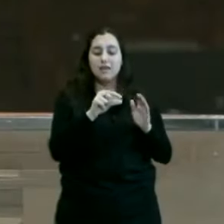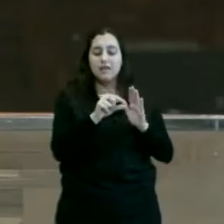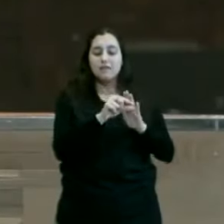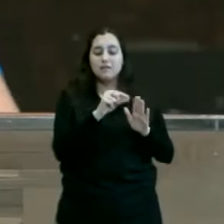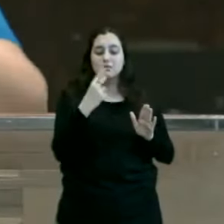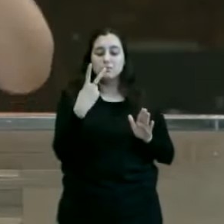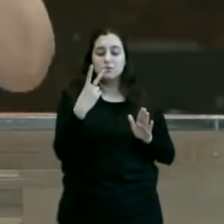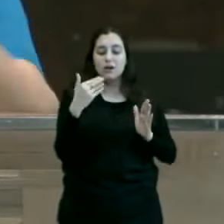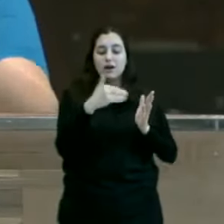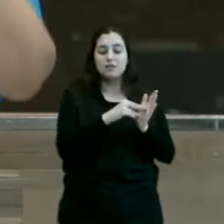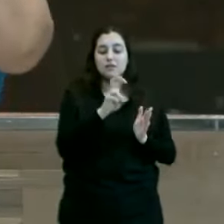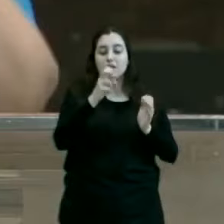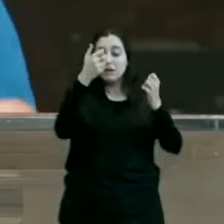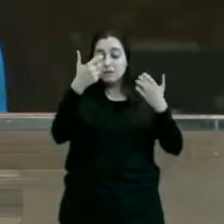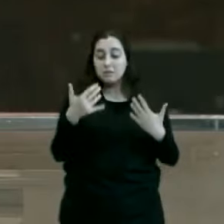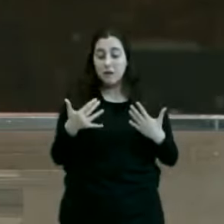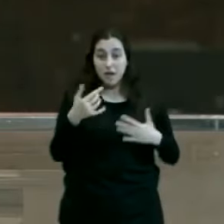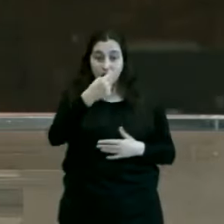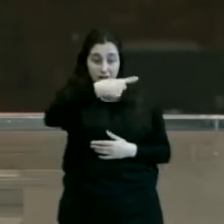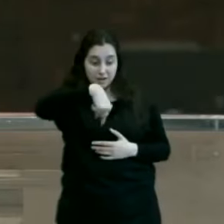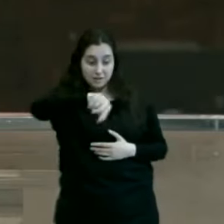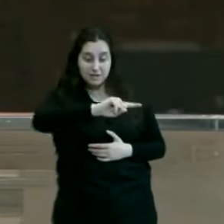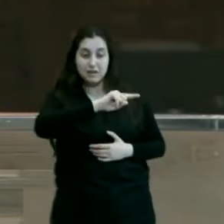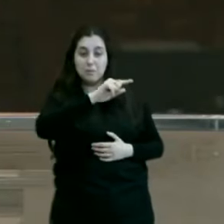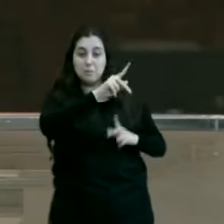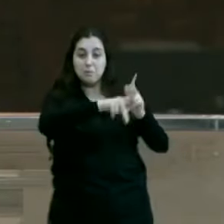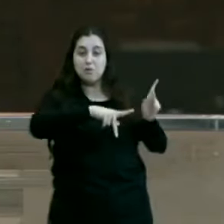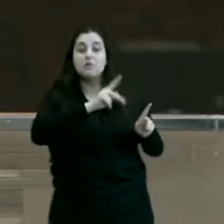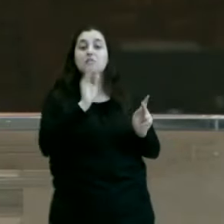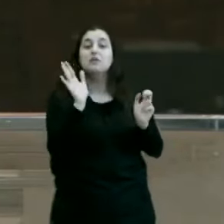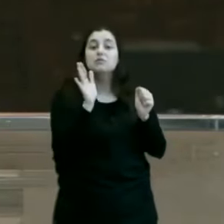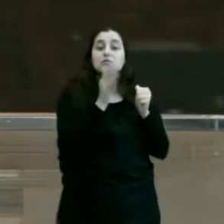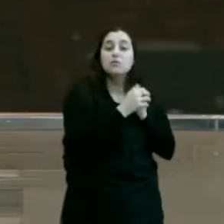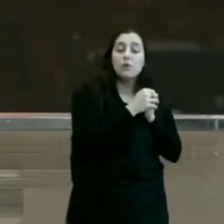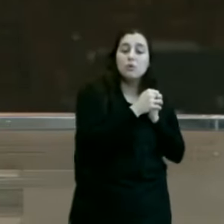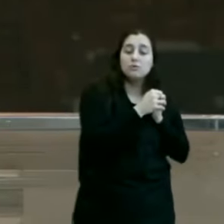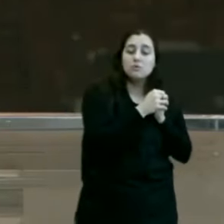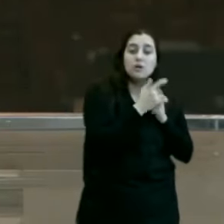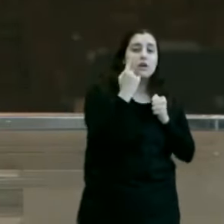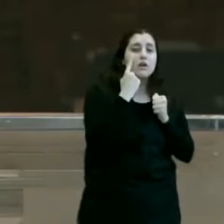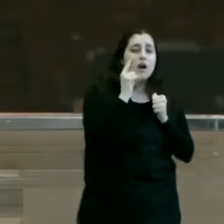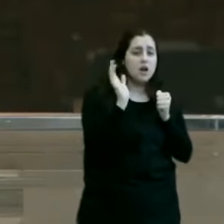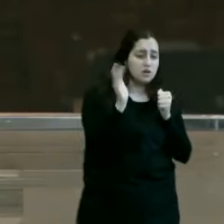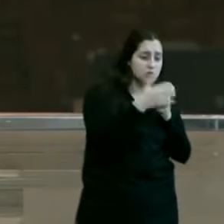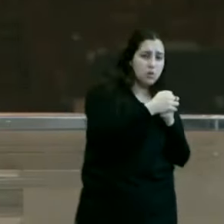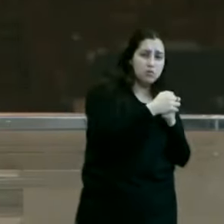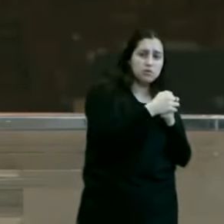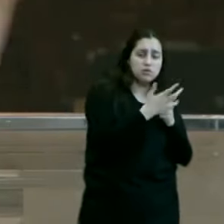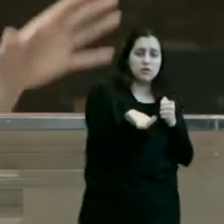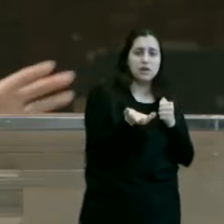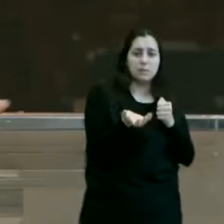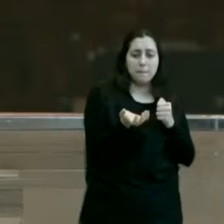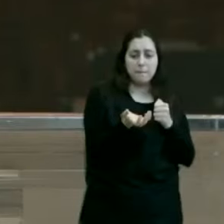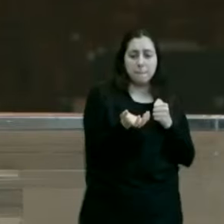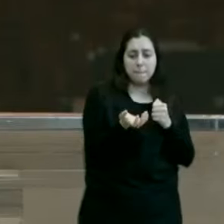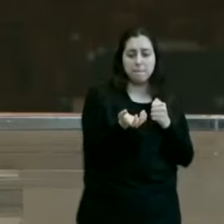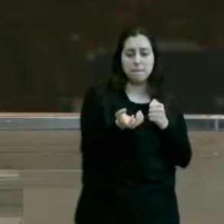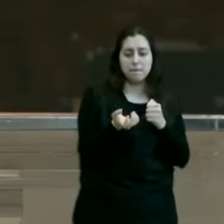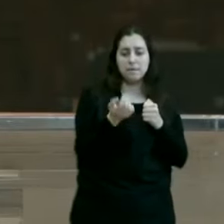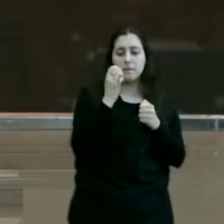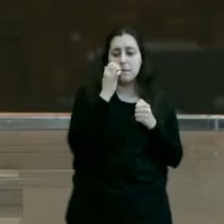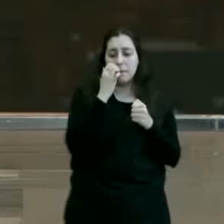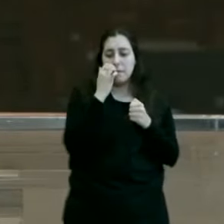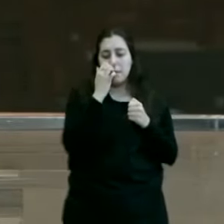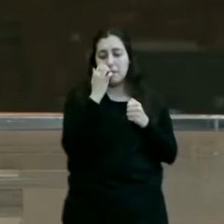5, dizendo que eles estavam escondidos, gente. Eu não posso ler todos os textos, porque